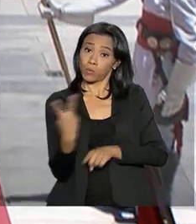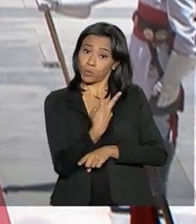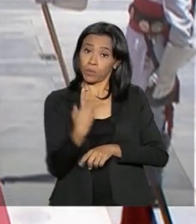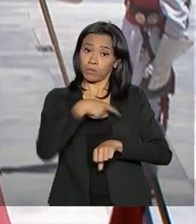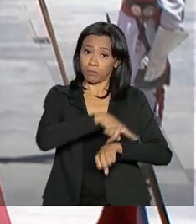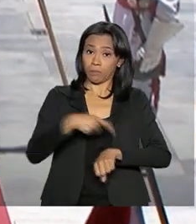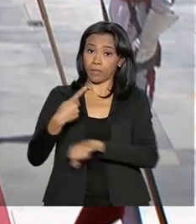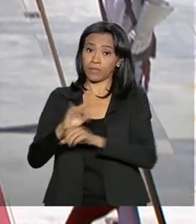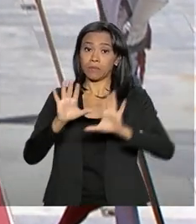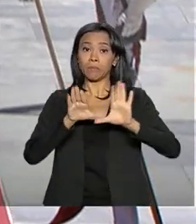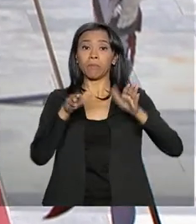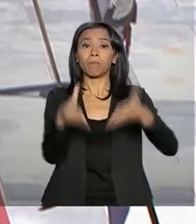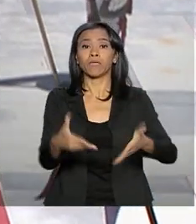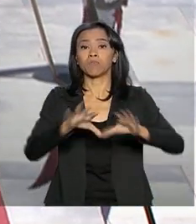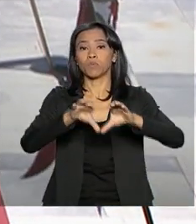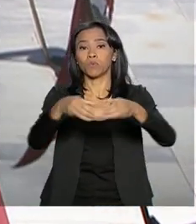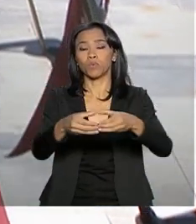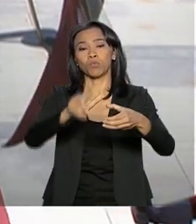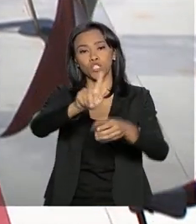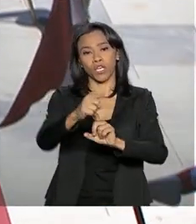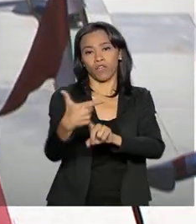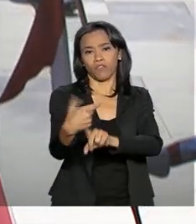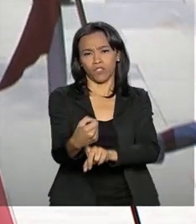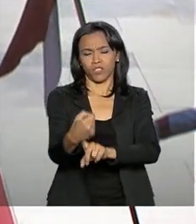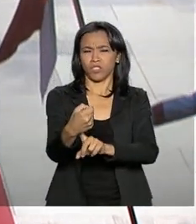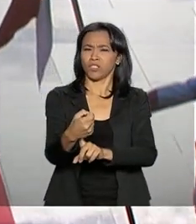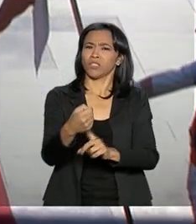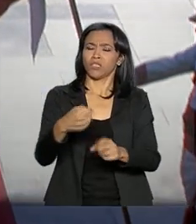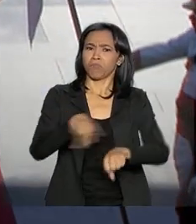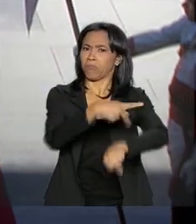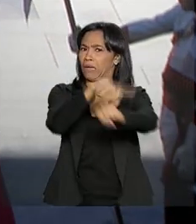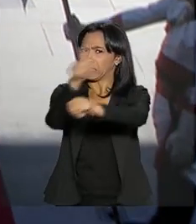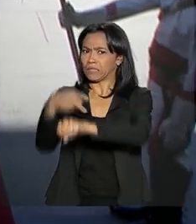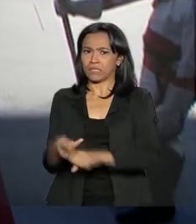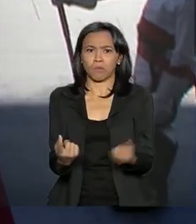é um grupo que reúne as 20 maiores economias do mundo.